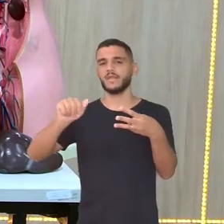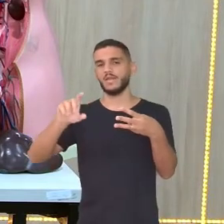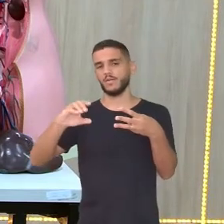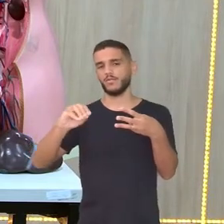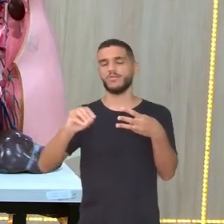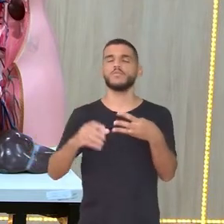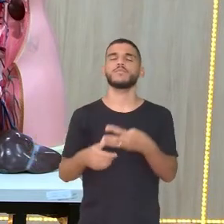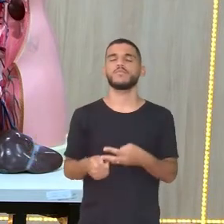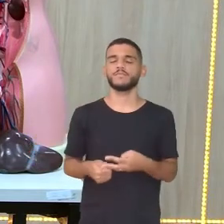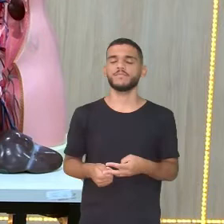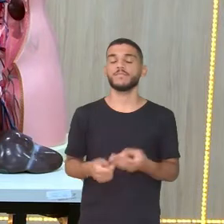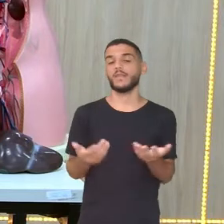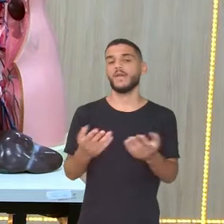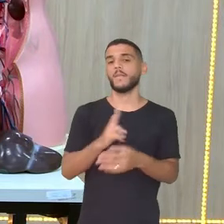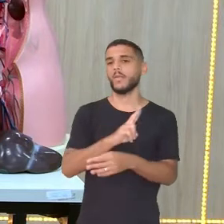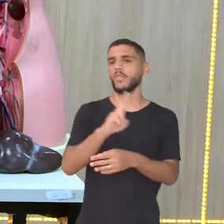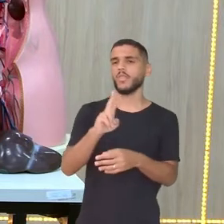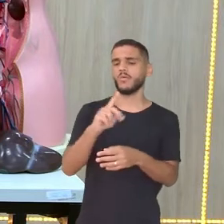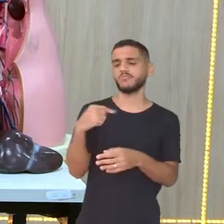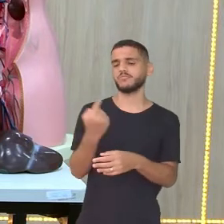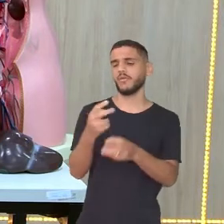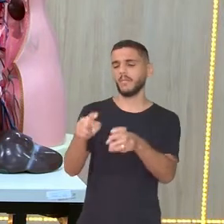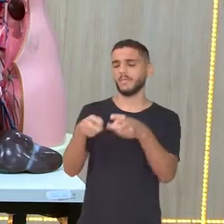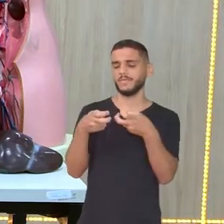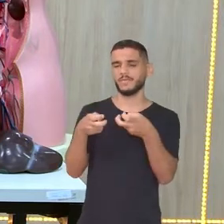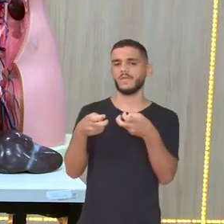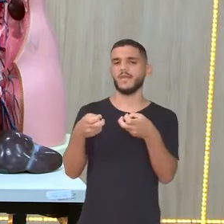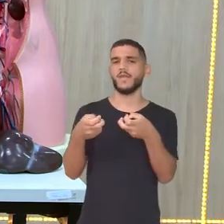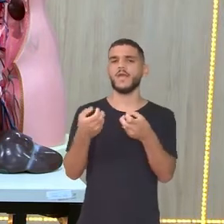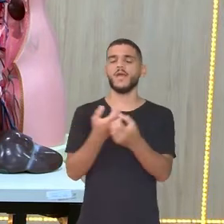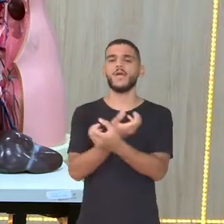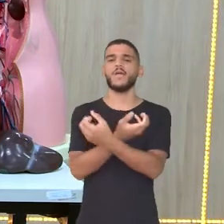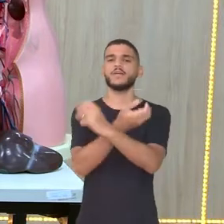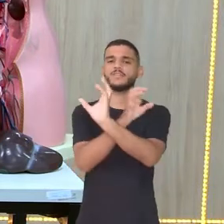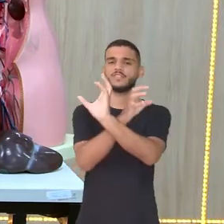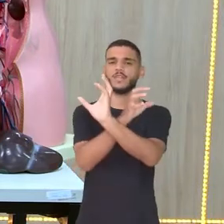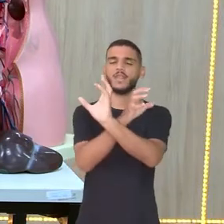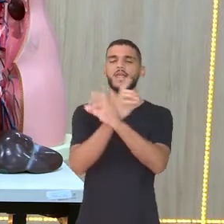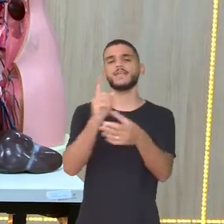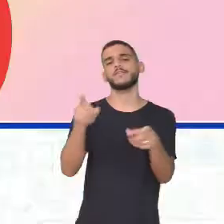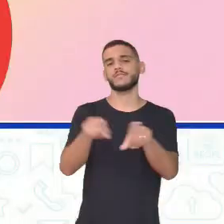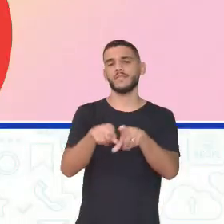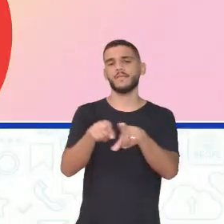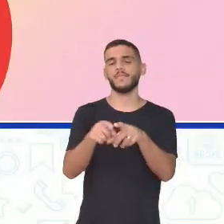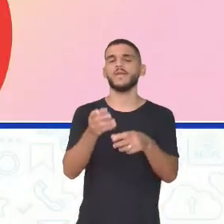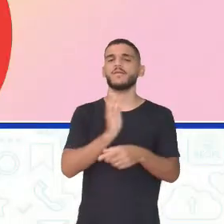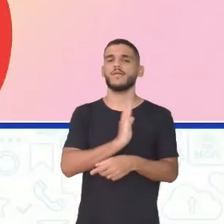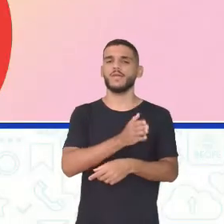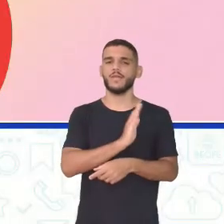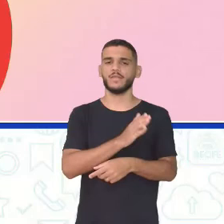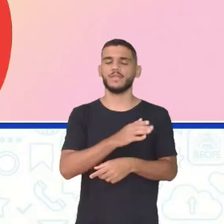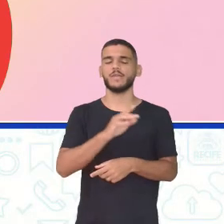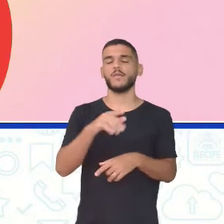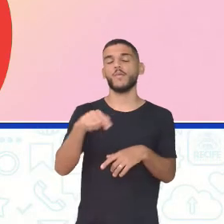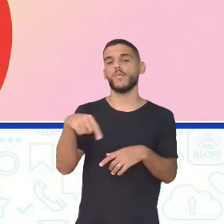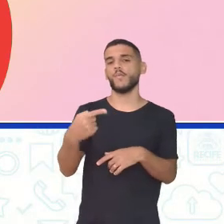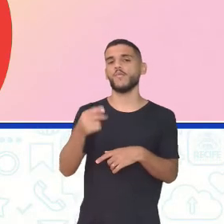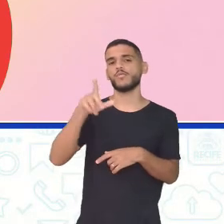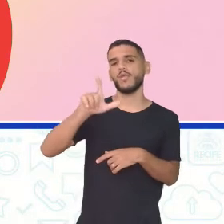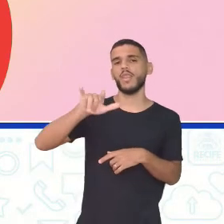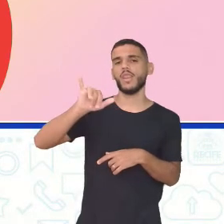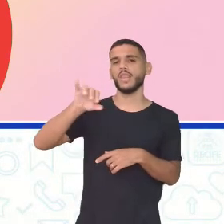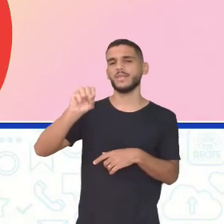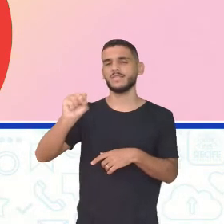interessante. Pelo nome, a gente já dá para arriscar o esquelético e o cardíaco, não é isso? E aí o liso vai ser novidade aqui para a